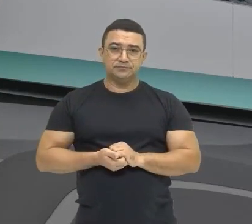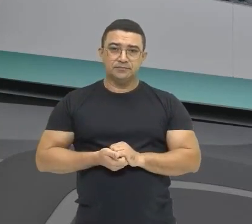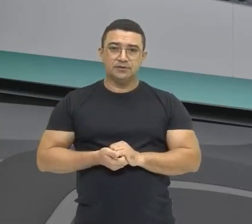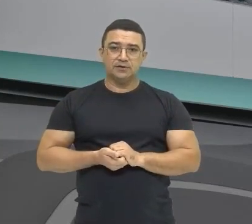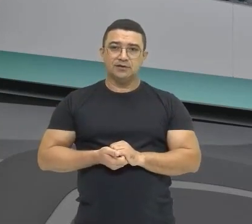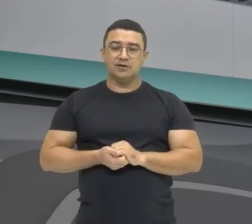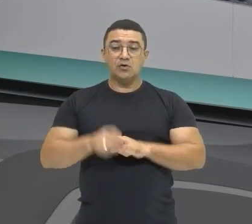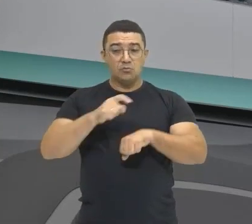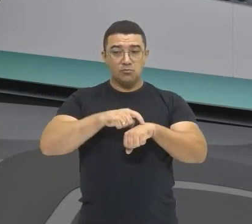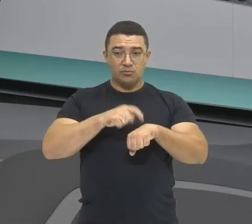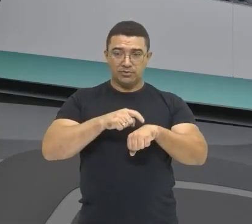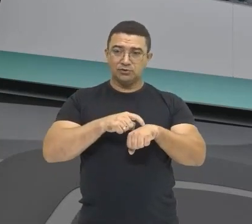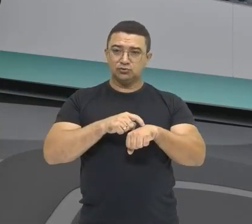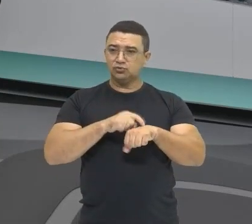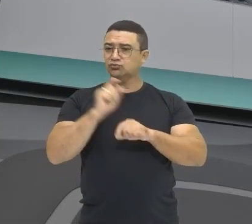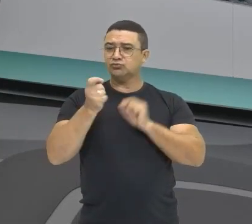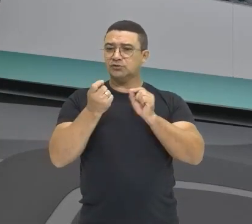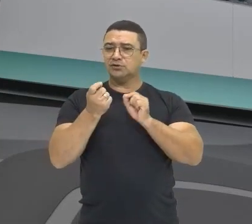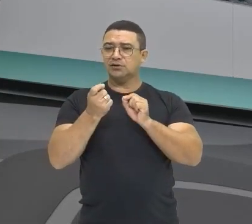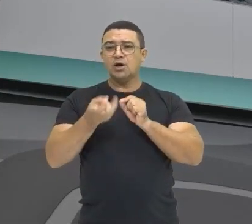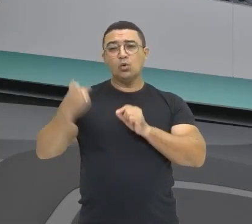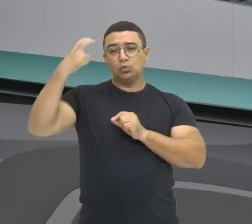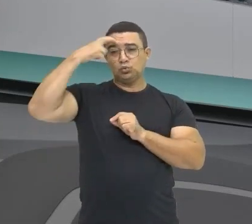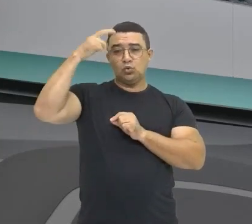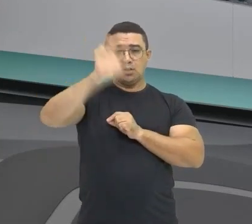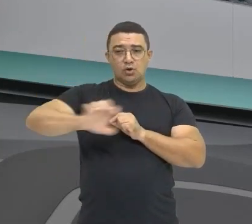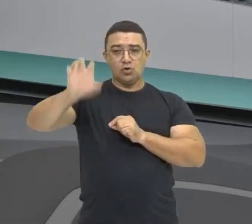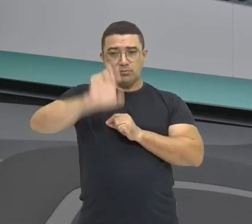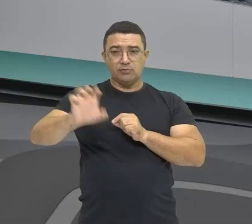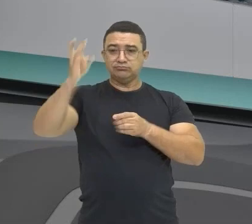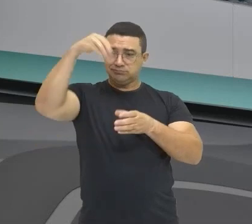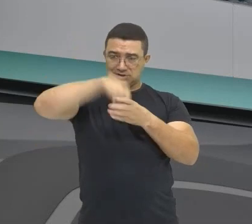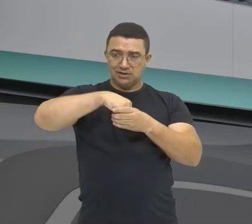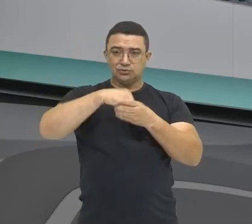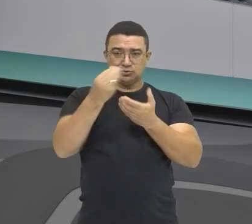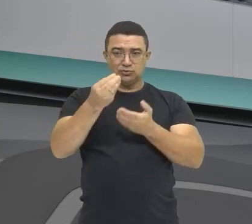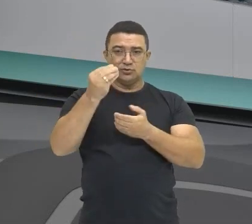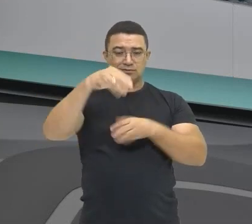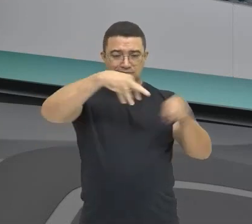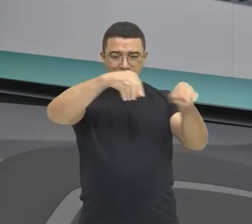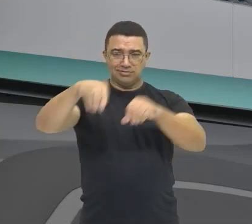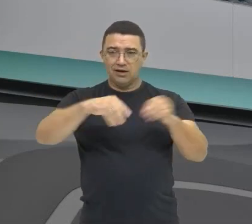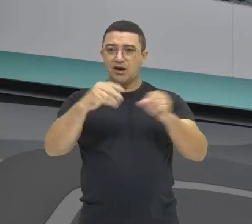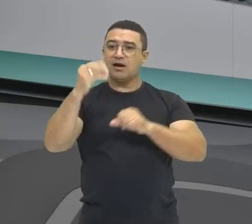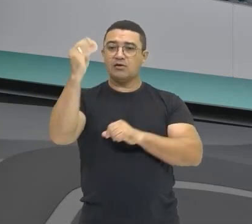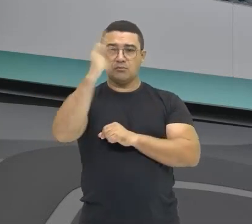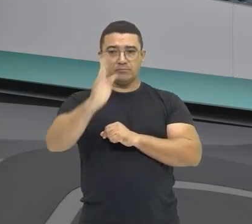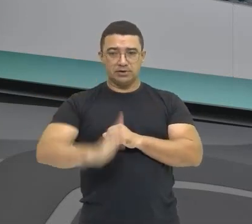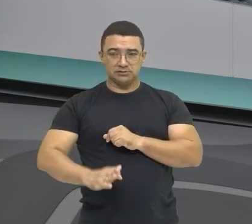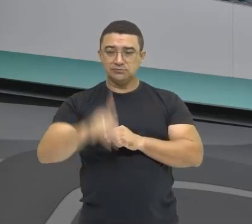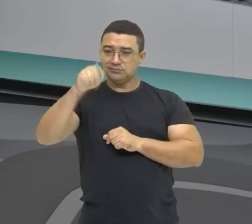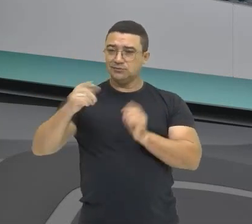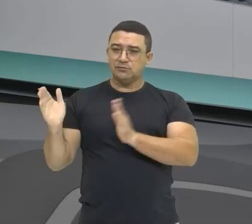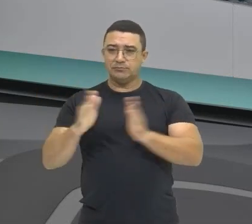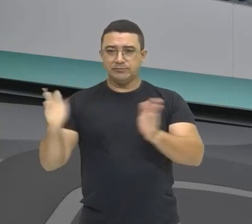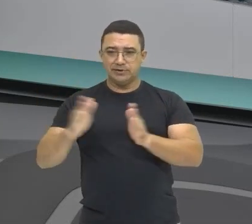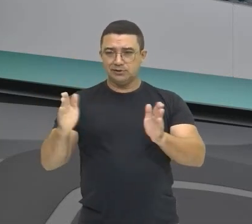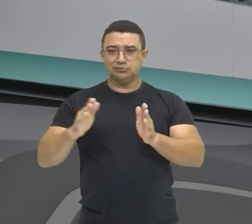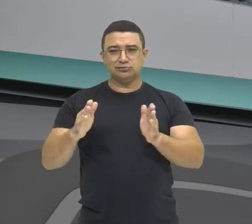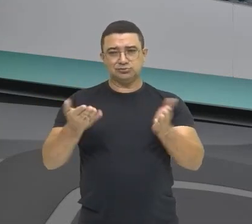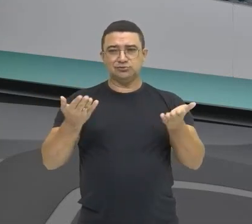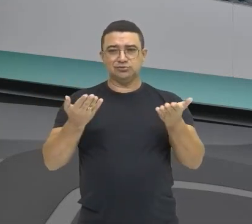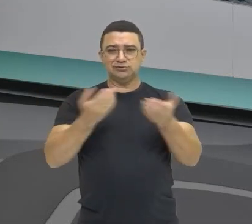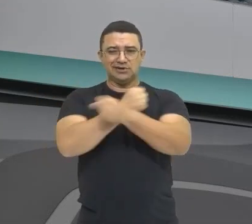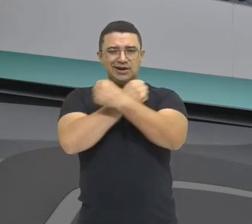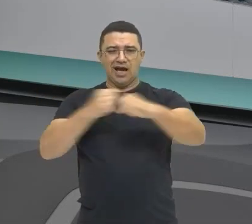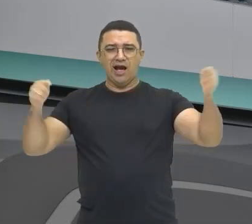esse momento de introdução da cultura europeia no Brasil, nas terras brasileiras, né? E que é o período das grandes navegações,